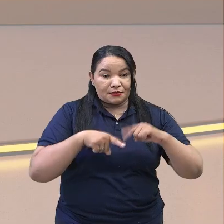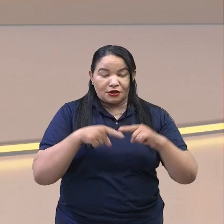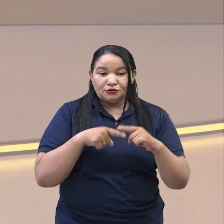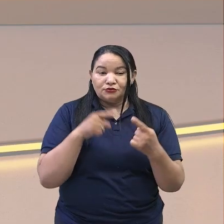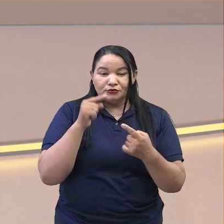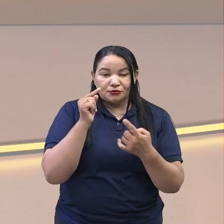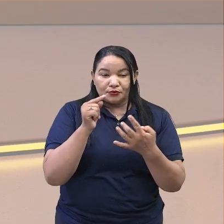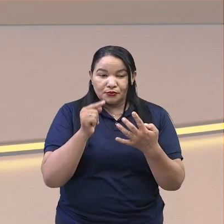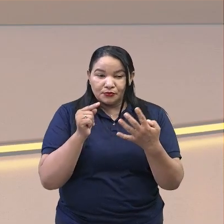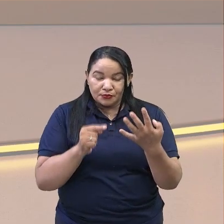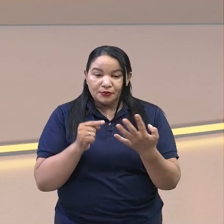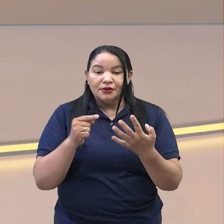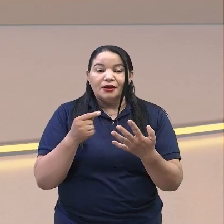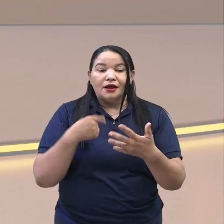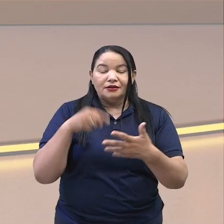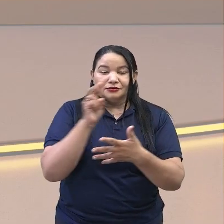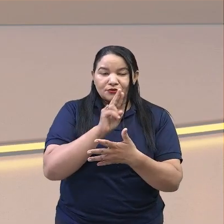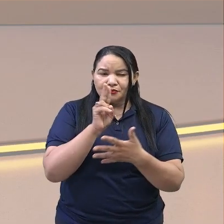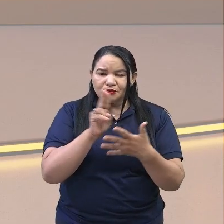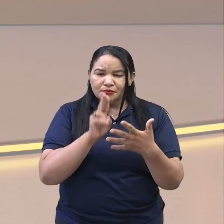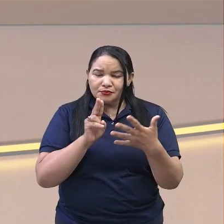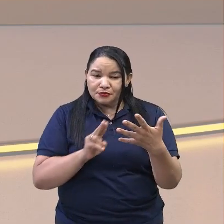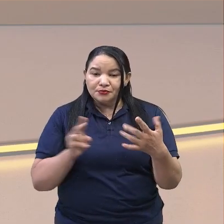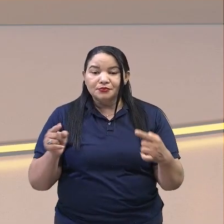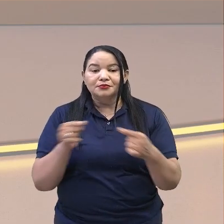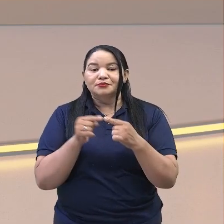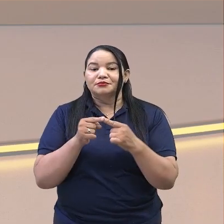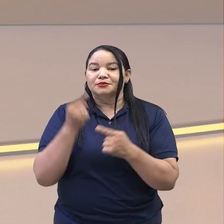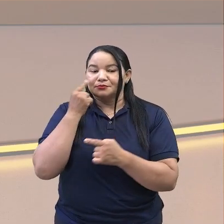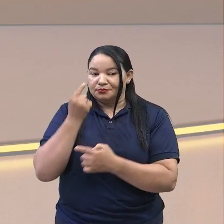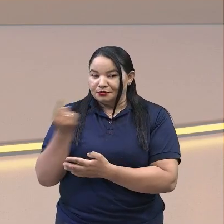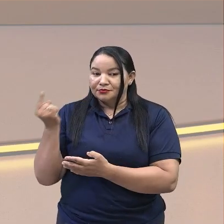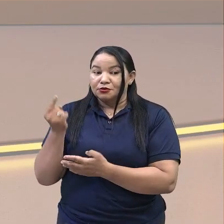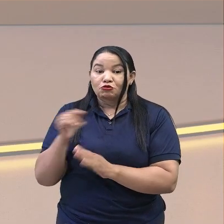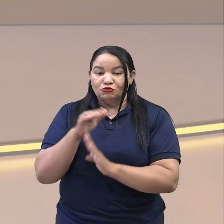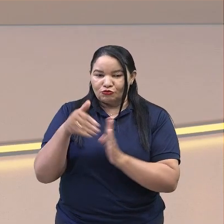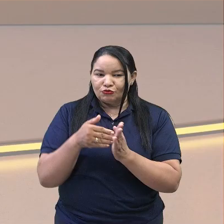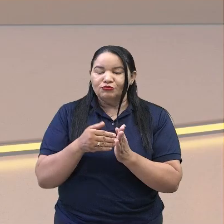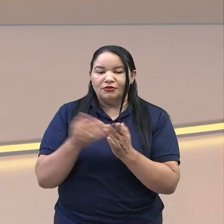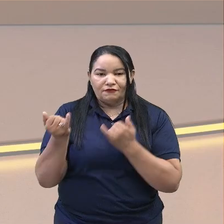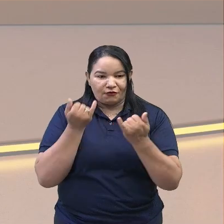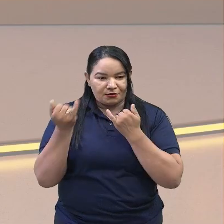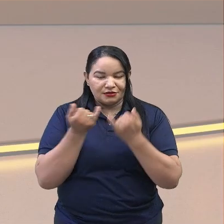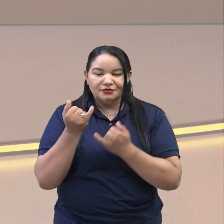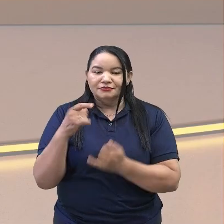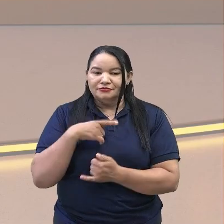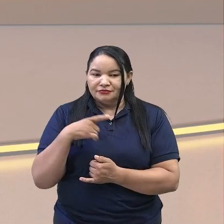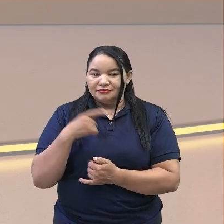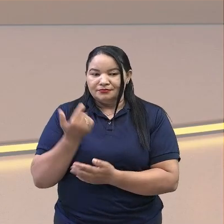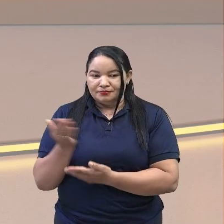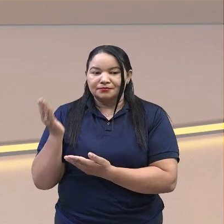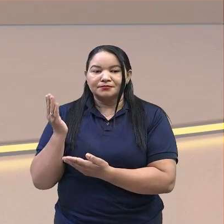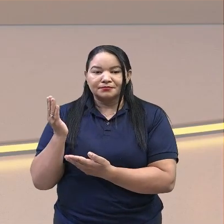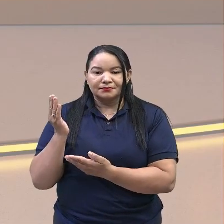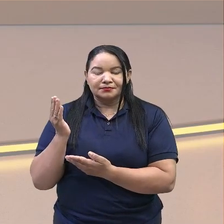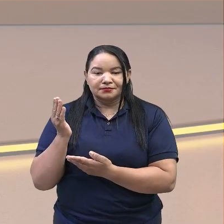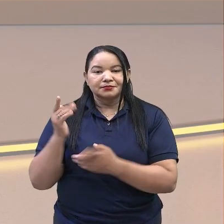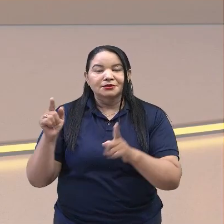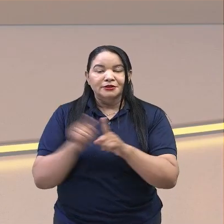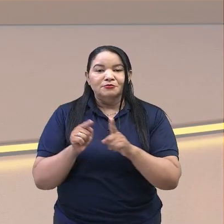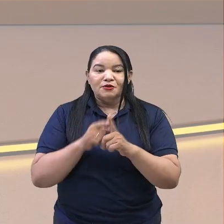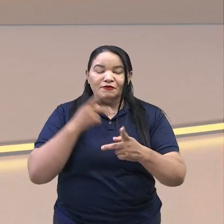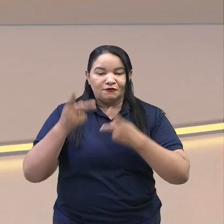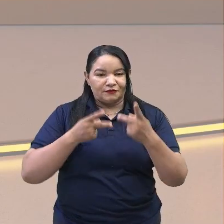Título, legenda, orientação, escala, fonte, projeção, todas essas informações estão contidas aqui no nosso mapa. A gente está falando